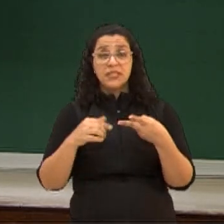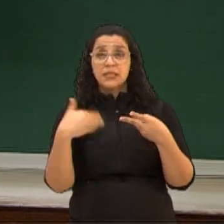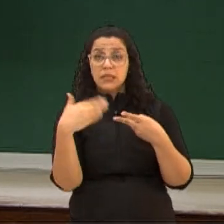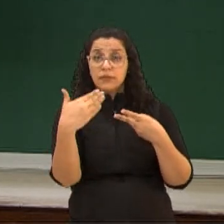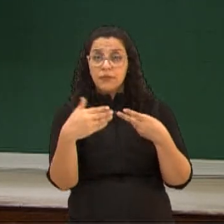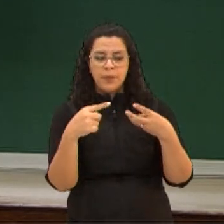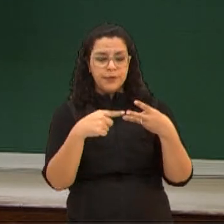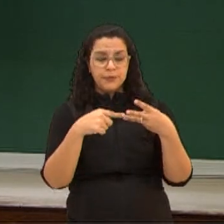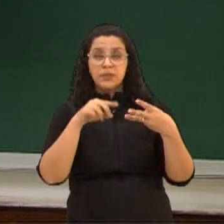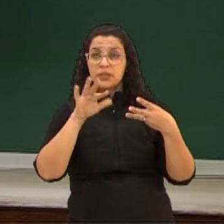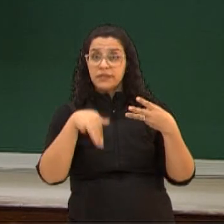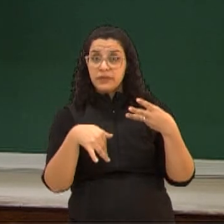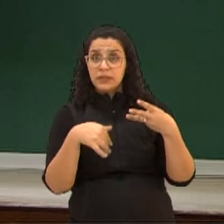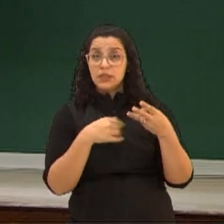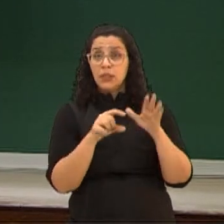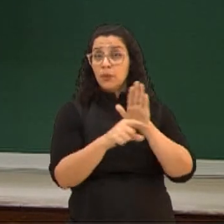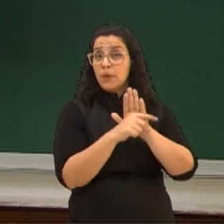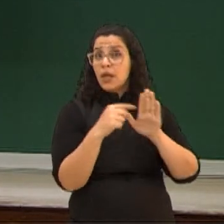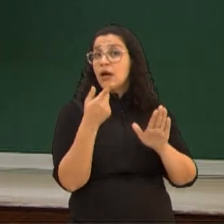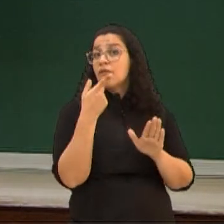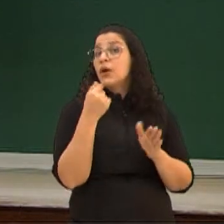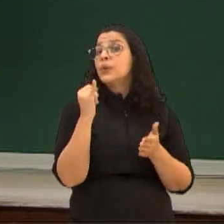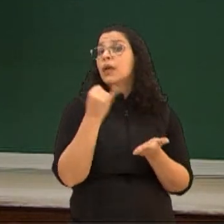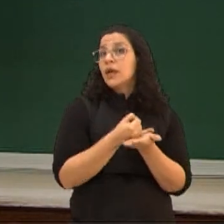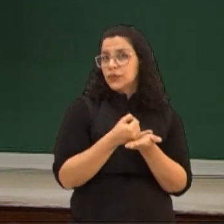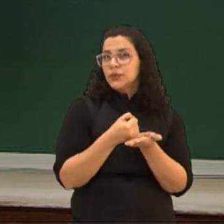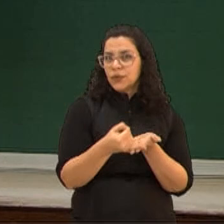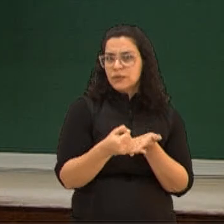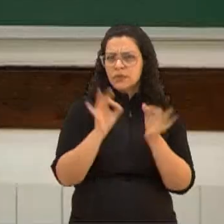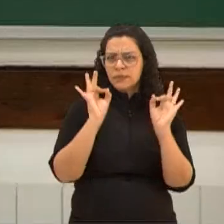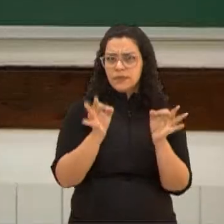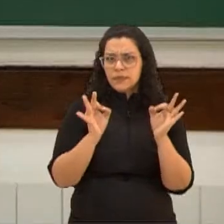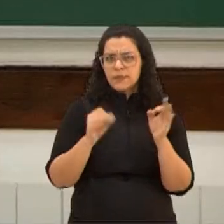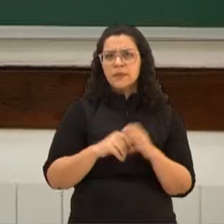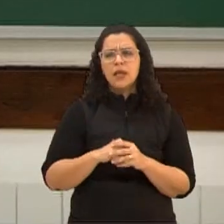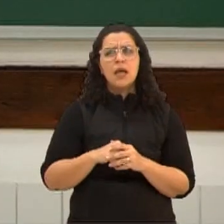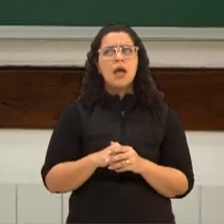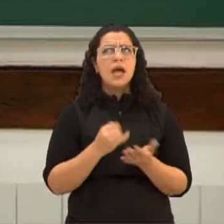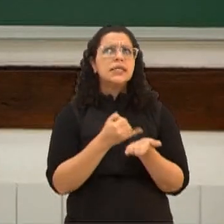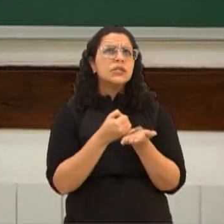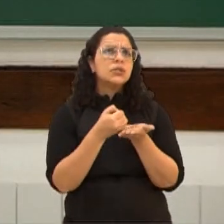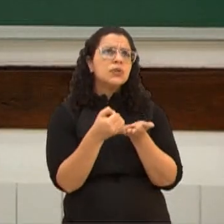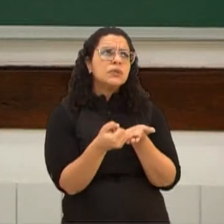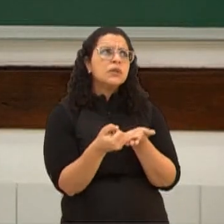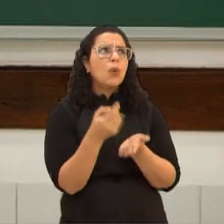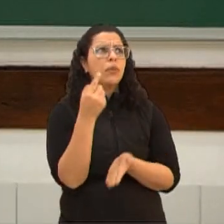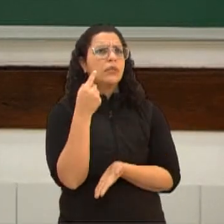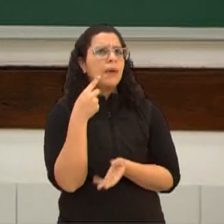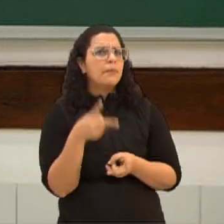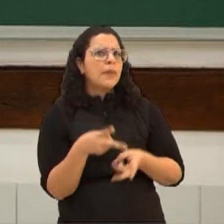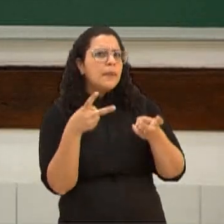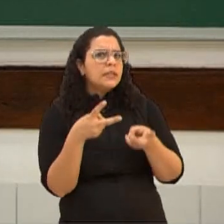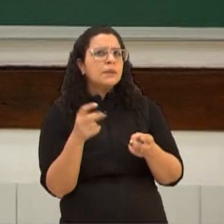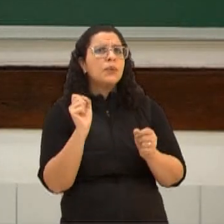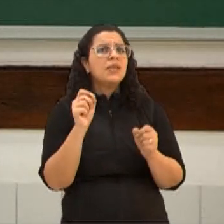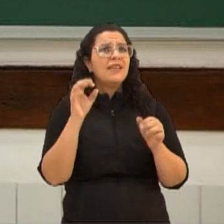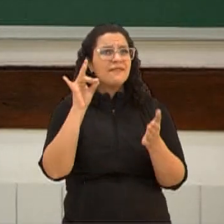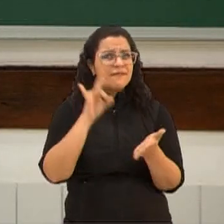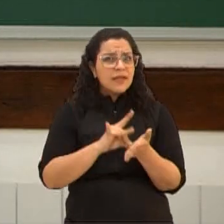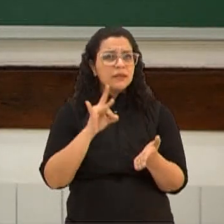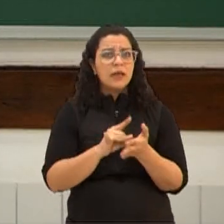desenvolvimento e conclusão, esse primeiro parágrafo faz uma introdução. Por essa introdução, eu